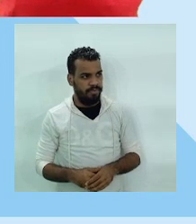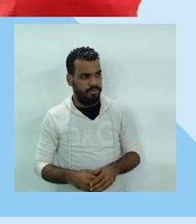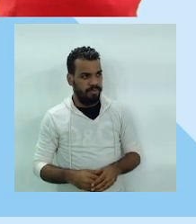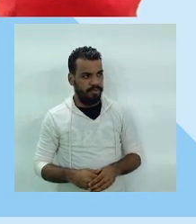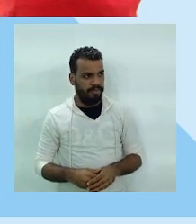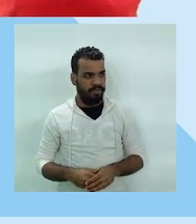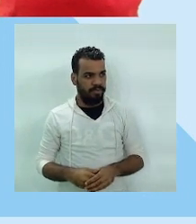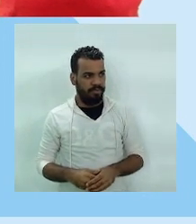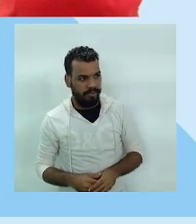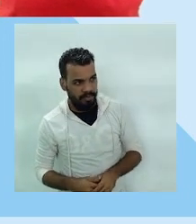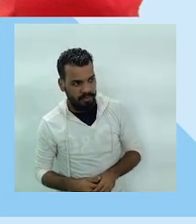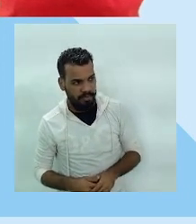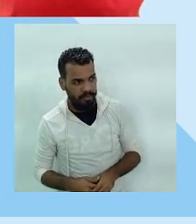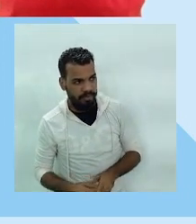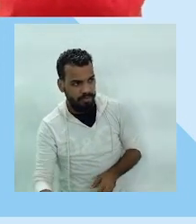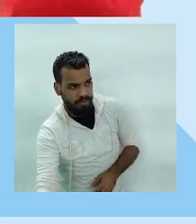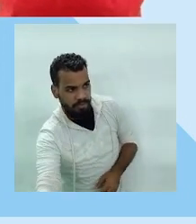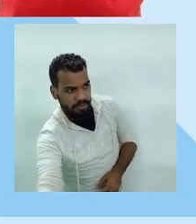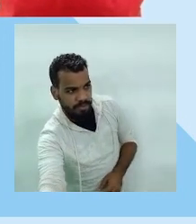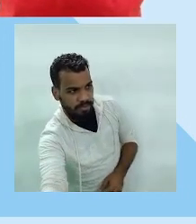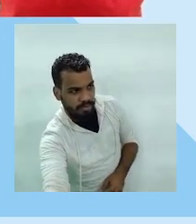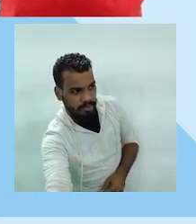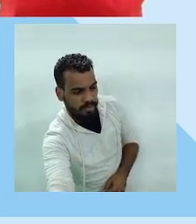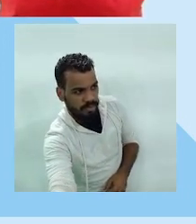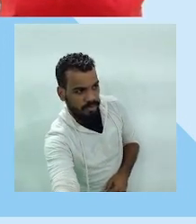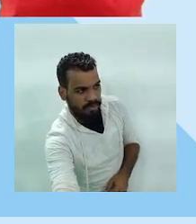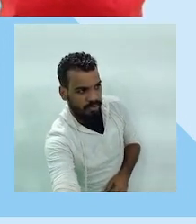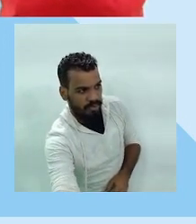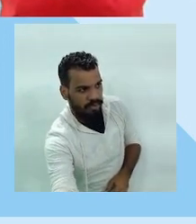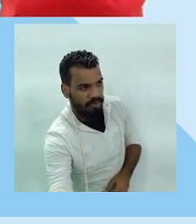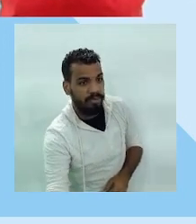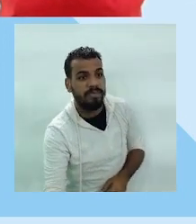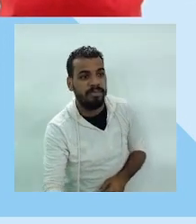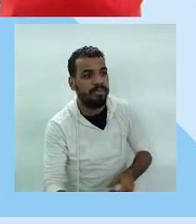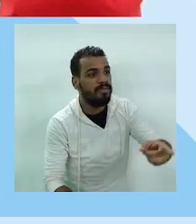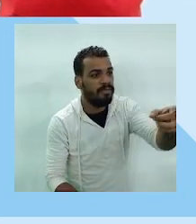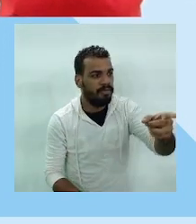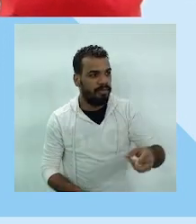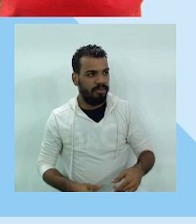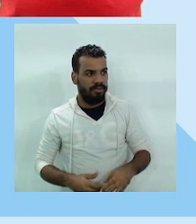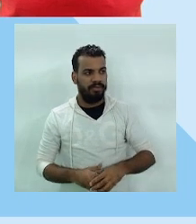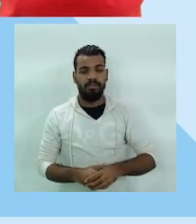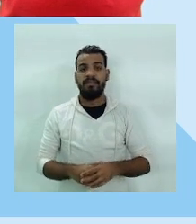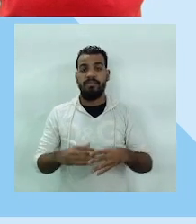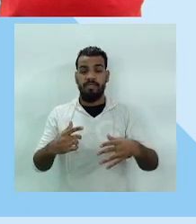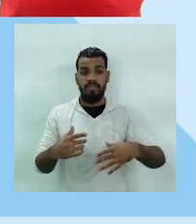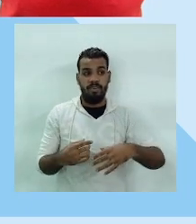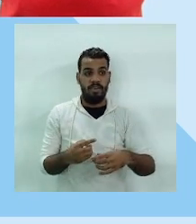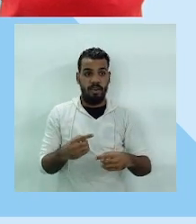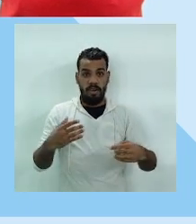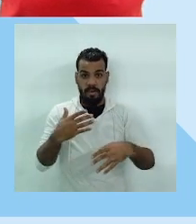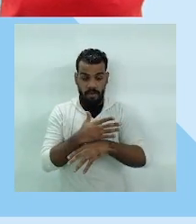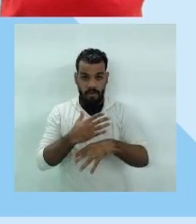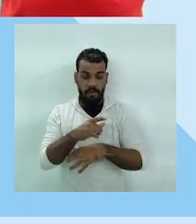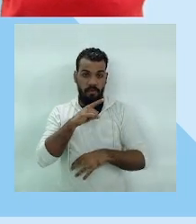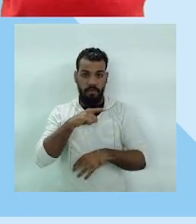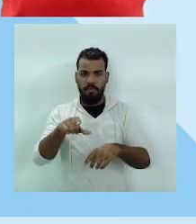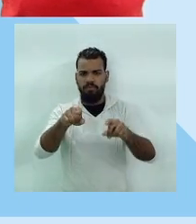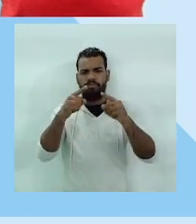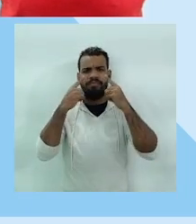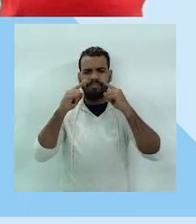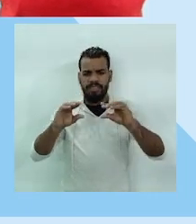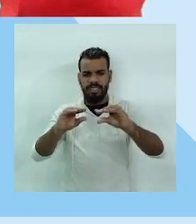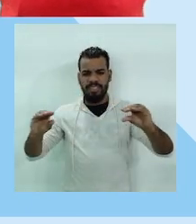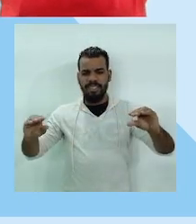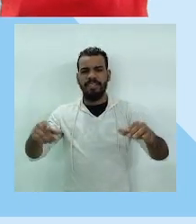Outro mineral é o granito, que é usado nas estruturas da bancada da pia, tá certo? Vocês podem observar